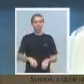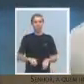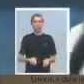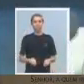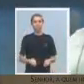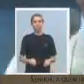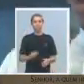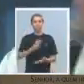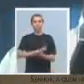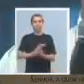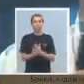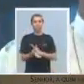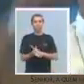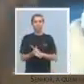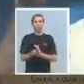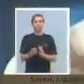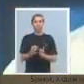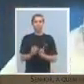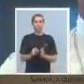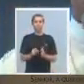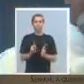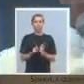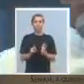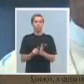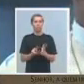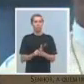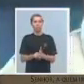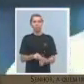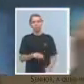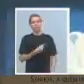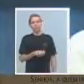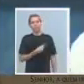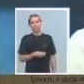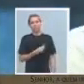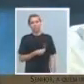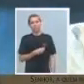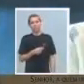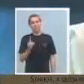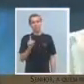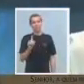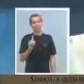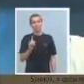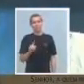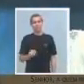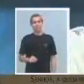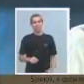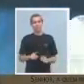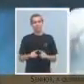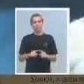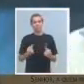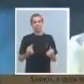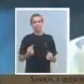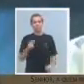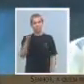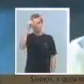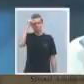leão está vindo na direção dela, e ela com o olho fechado puxa o gatilho. Mas seduzida, agora você vai matar alguém, vai,